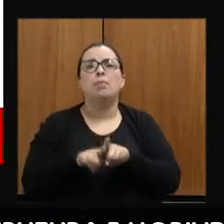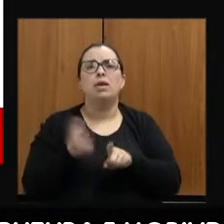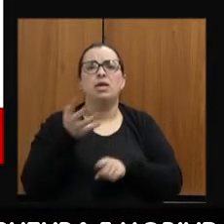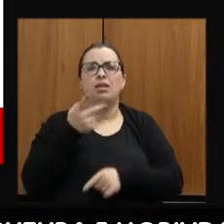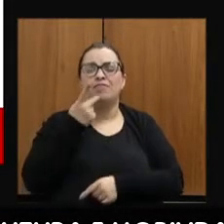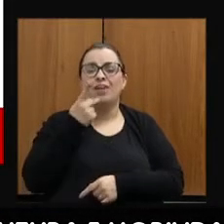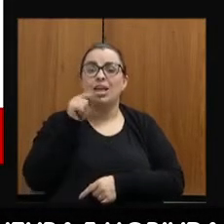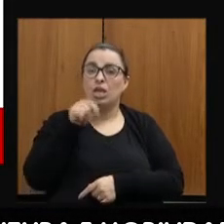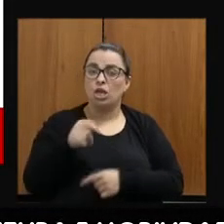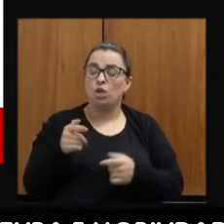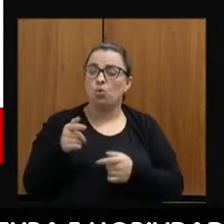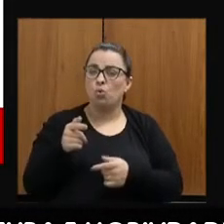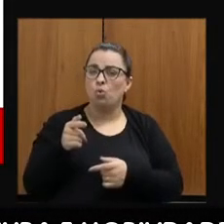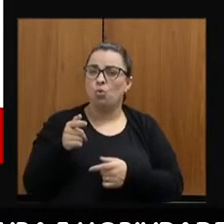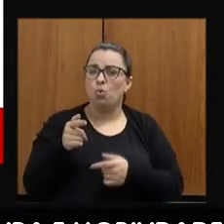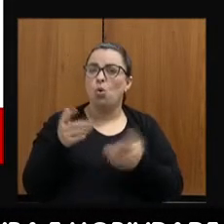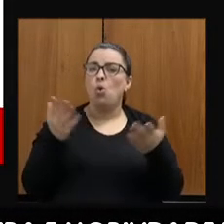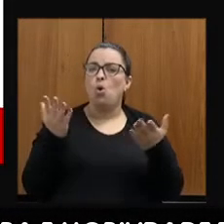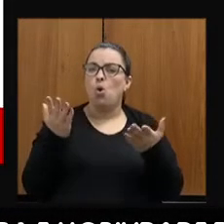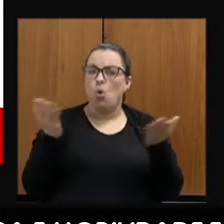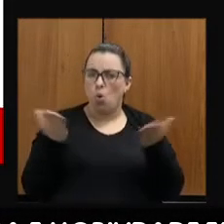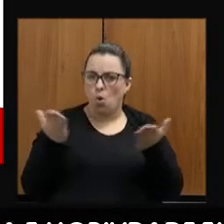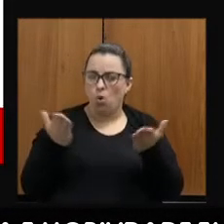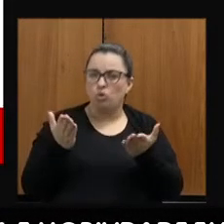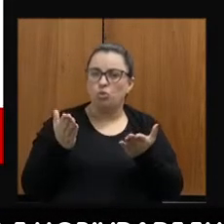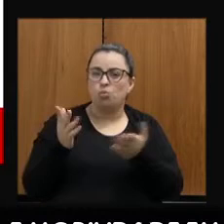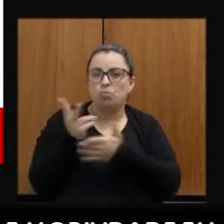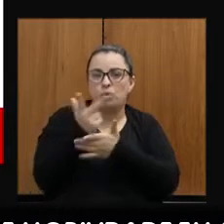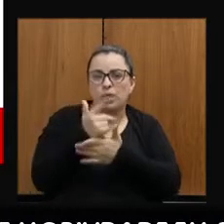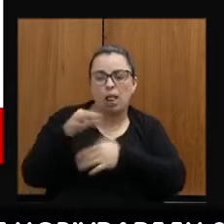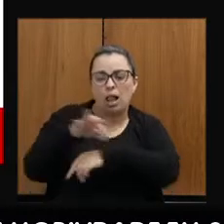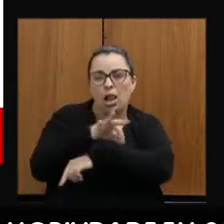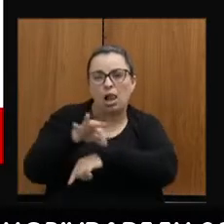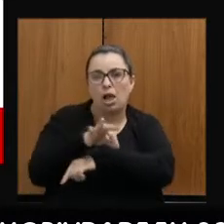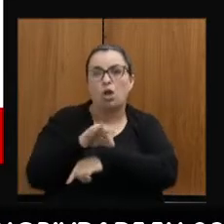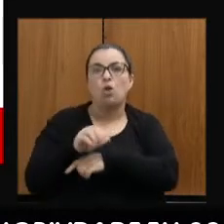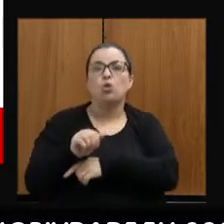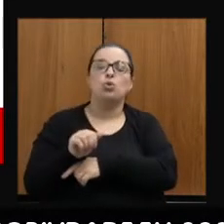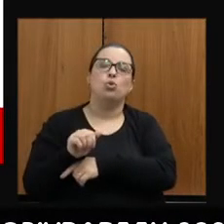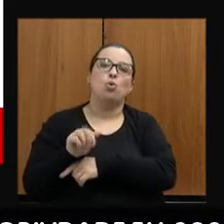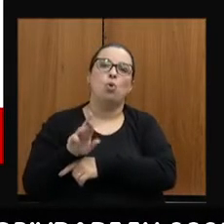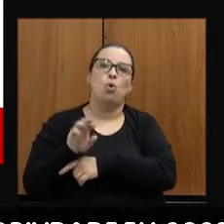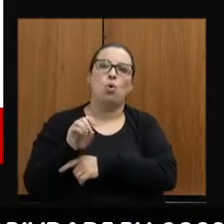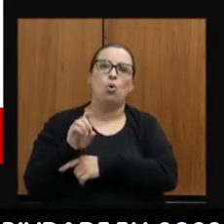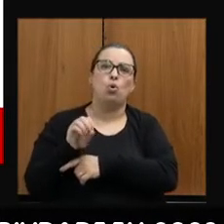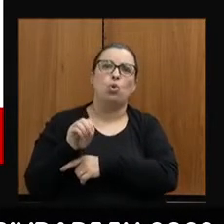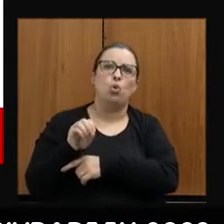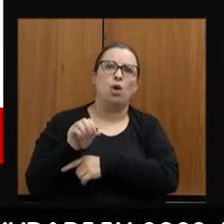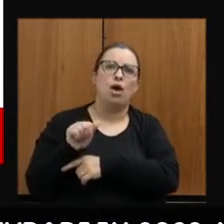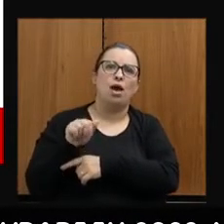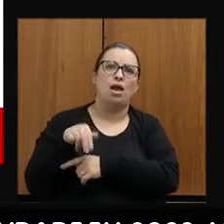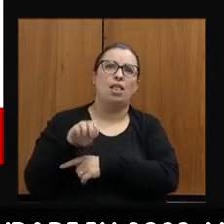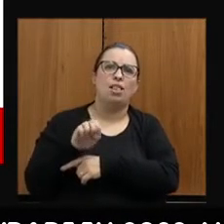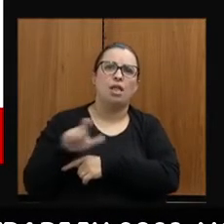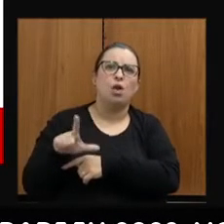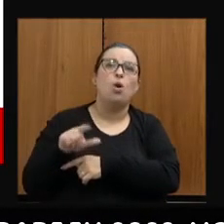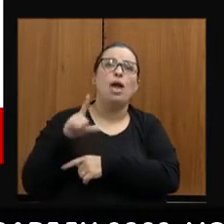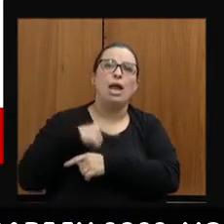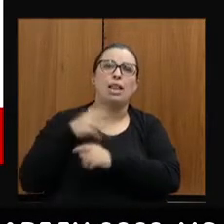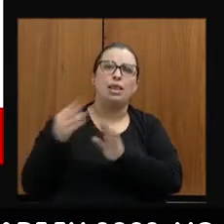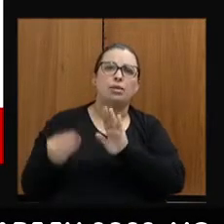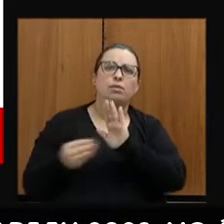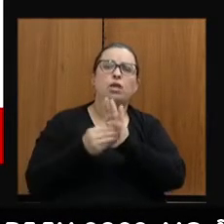atual do Rodoanel ele é consta do PDI né Para aqueles que que não sabem o